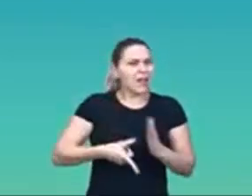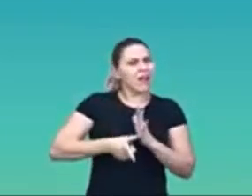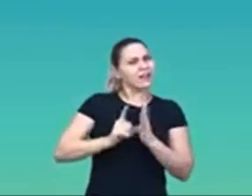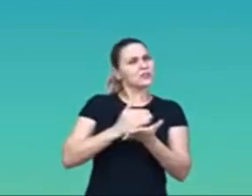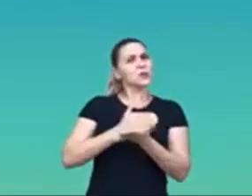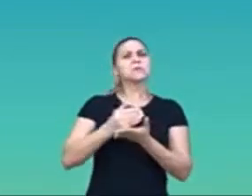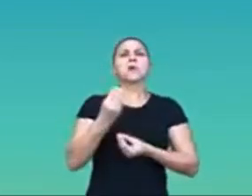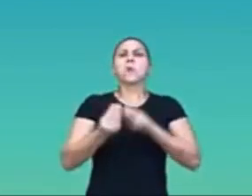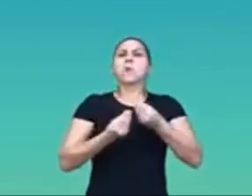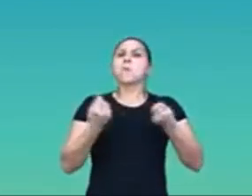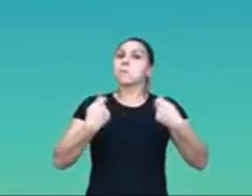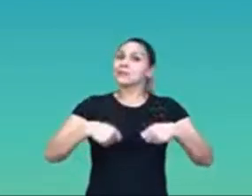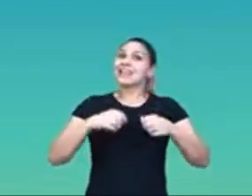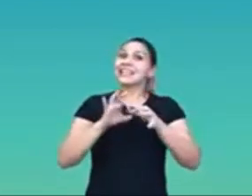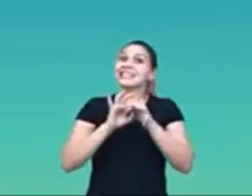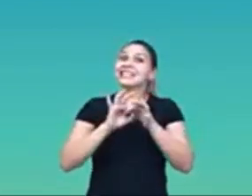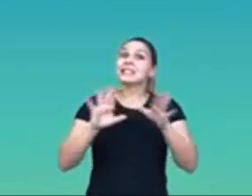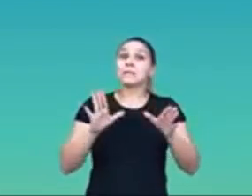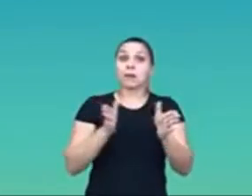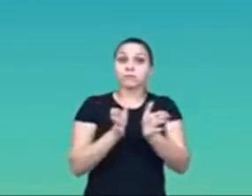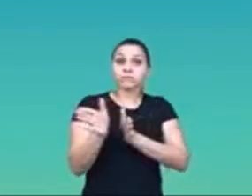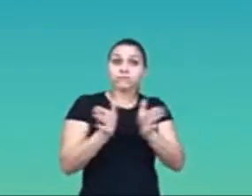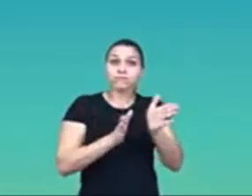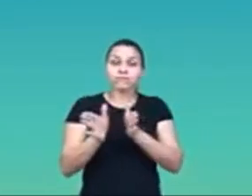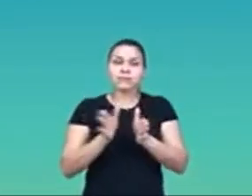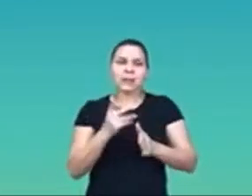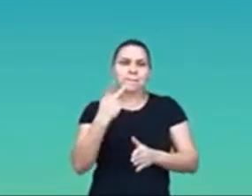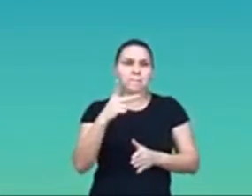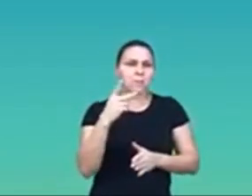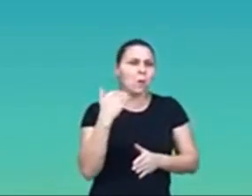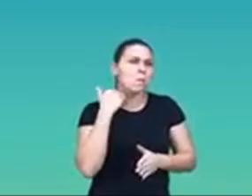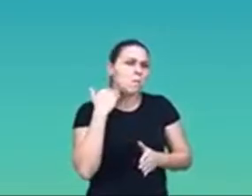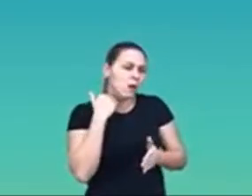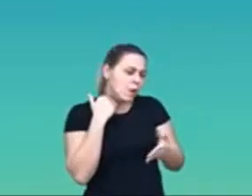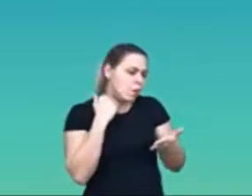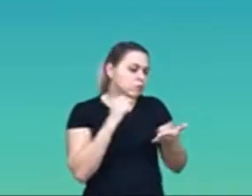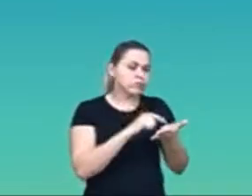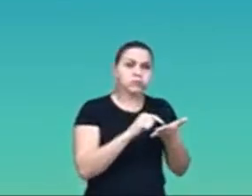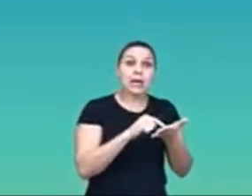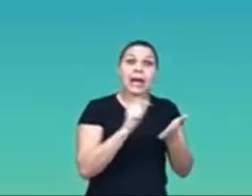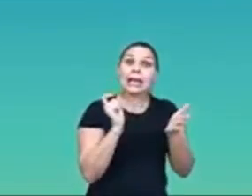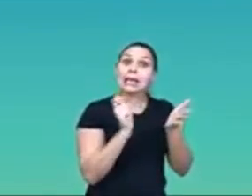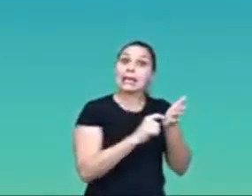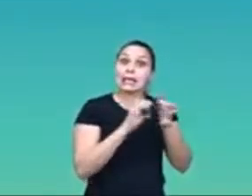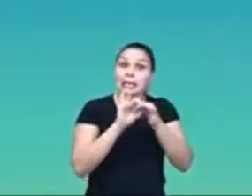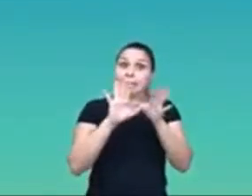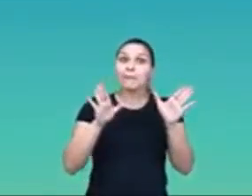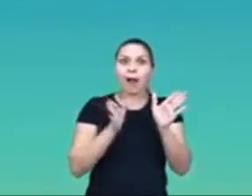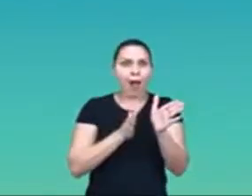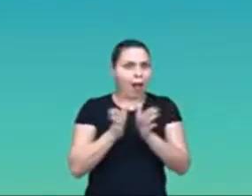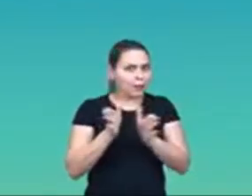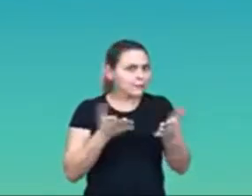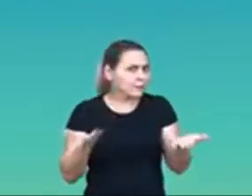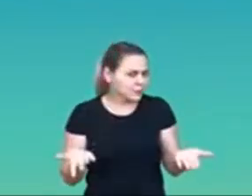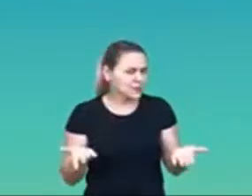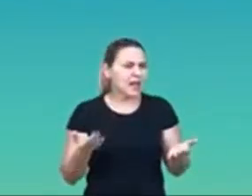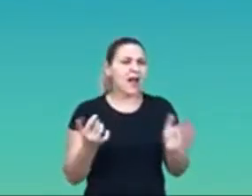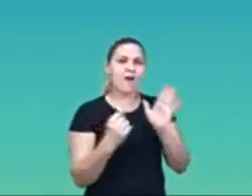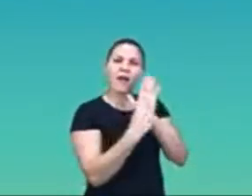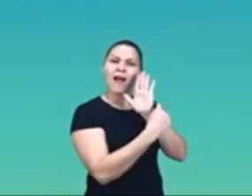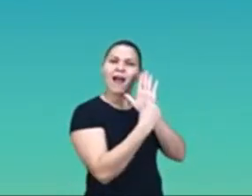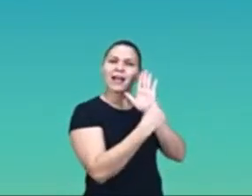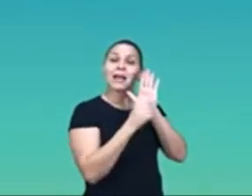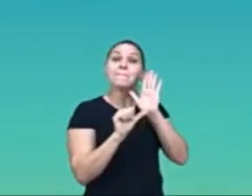de começar, você vai precisar liberar o acesso para movimentar sua conta. Toque em Liberar Acesso. Agora, toque aqui